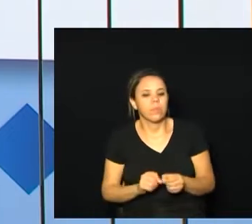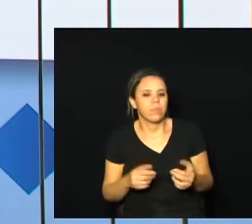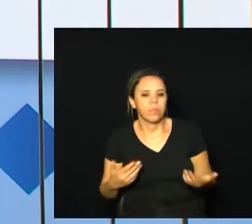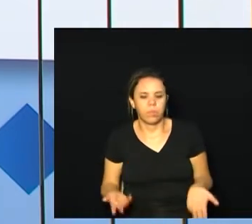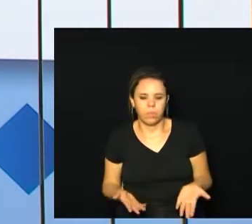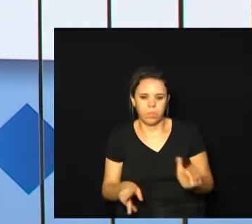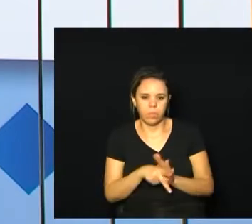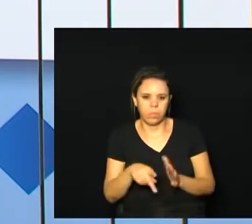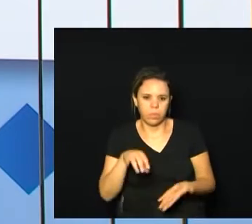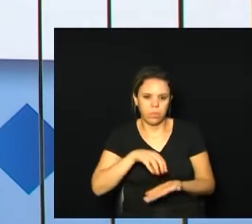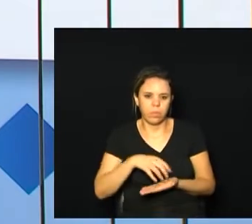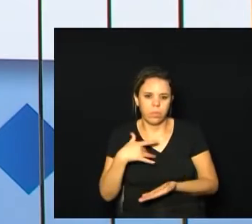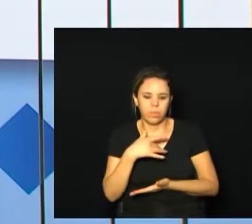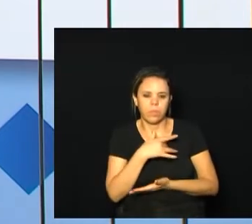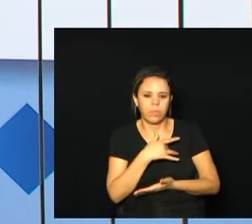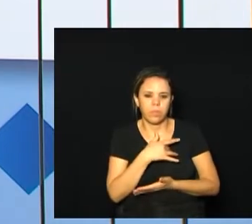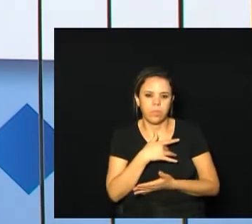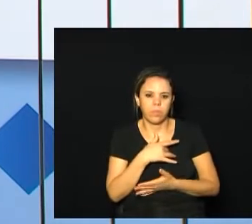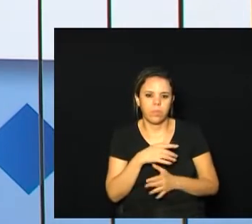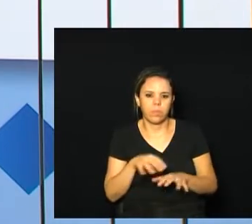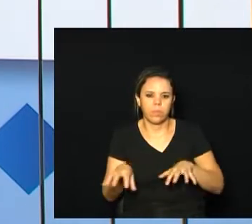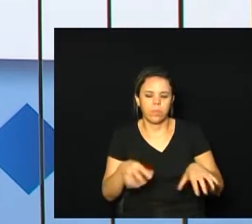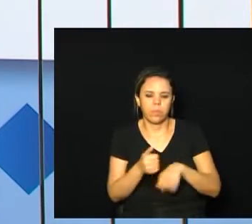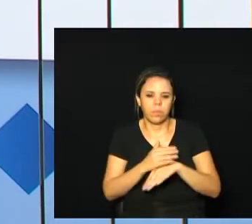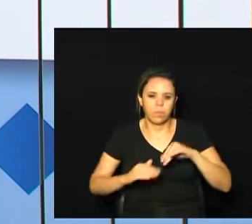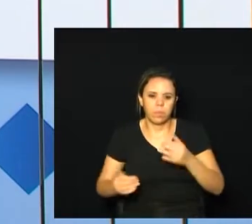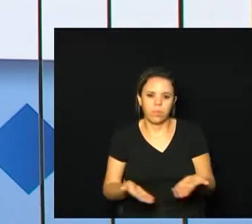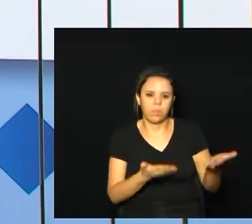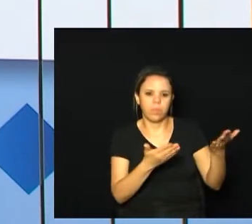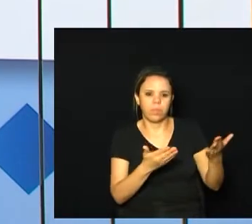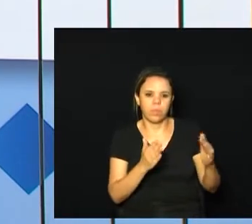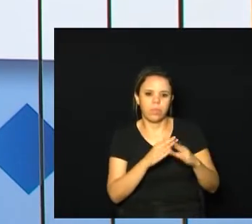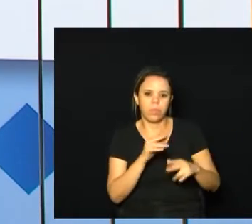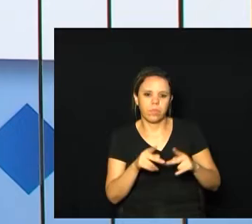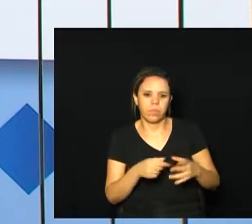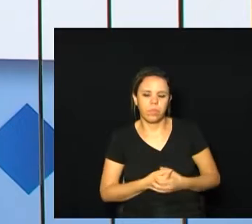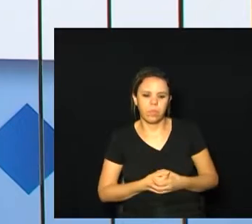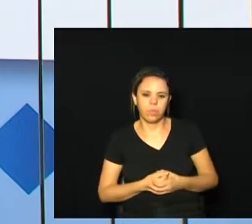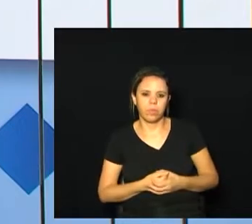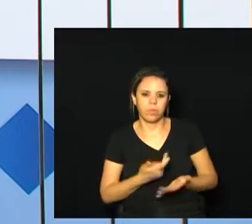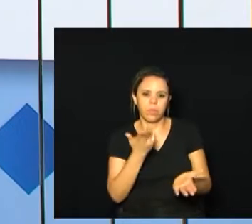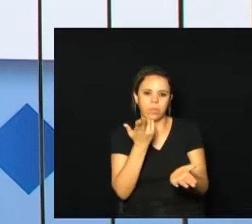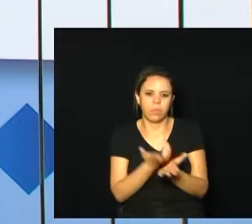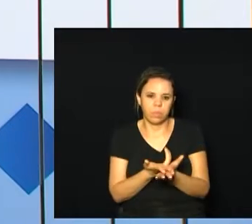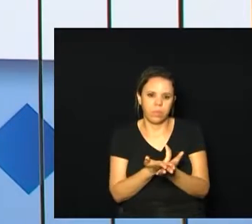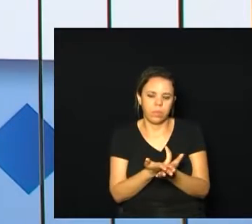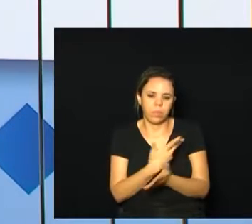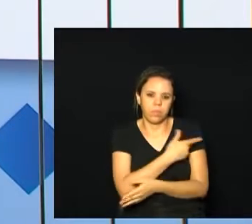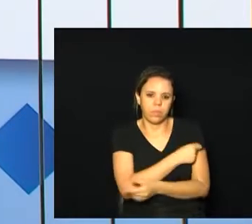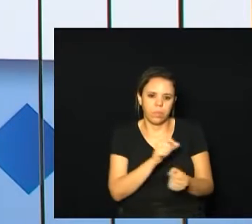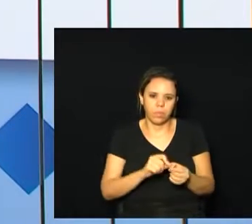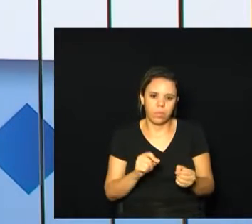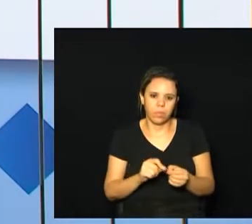o próprio centro de saúde vai designar um profissional que vai até a casa da pessoa acamada para fazer,